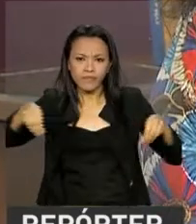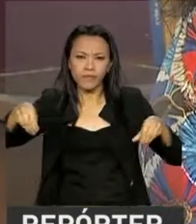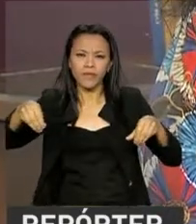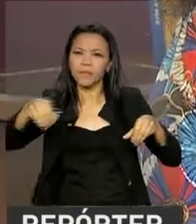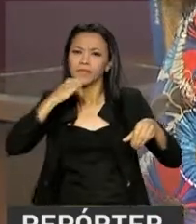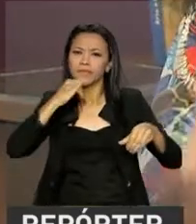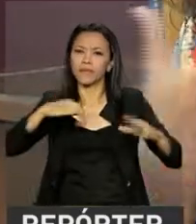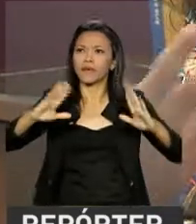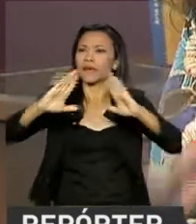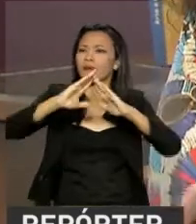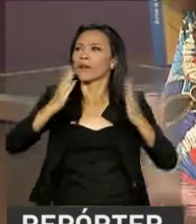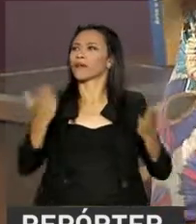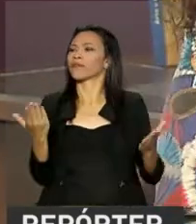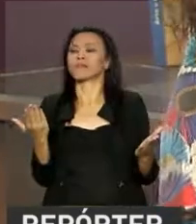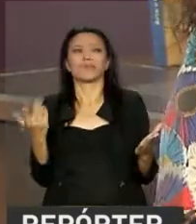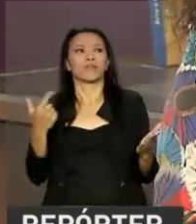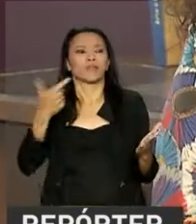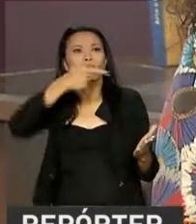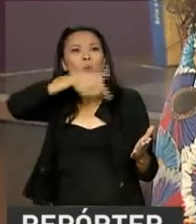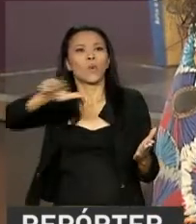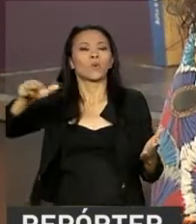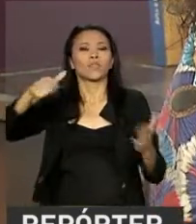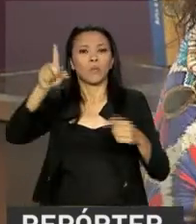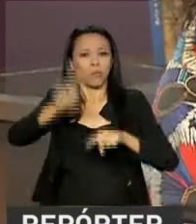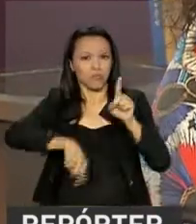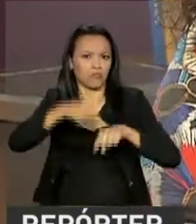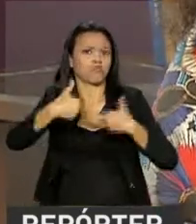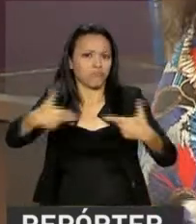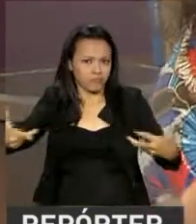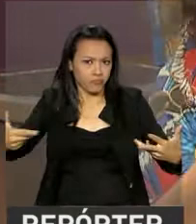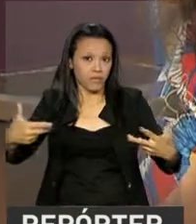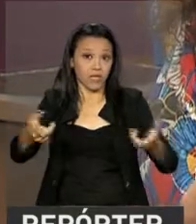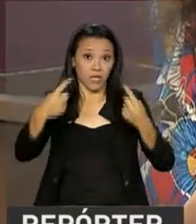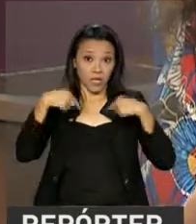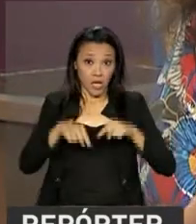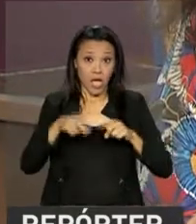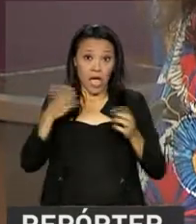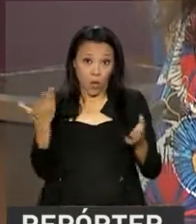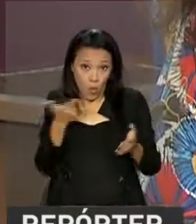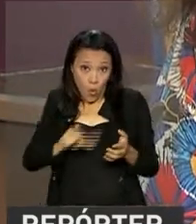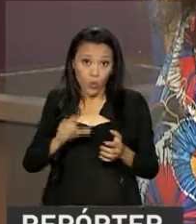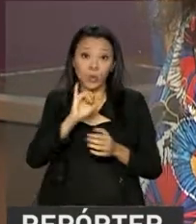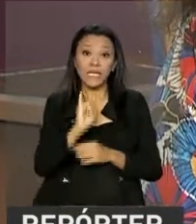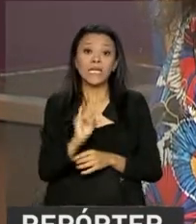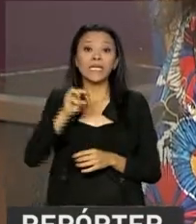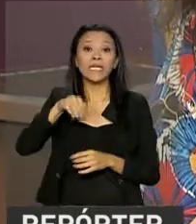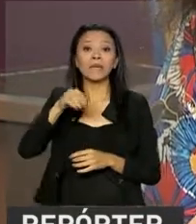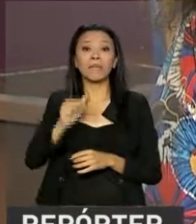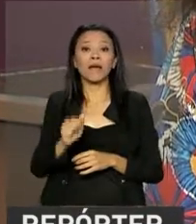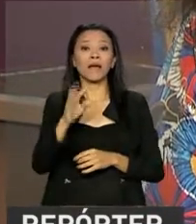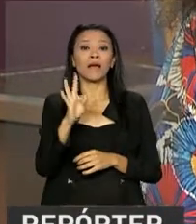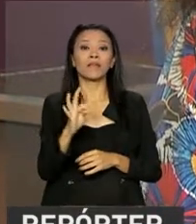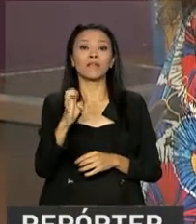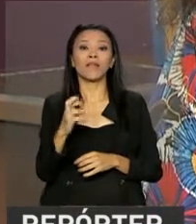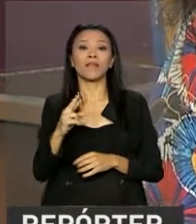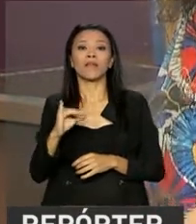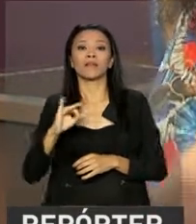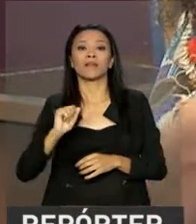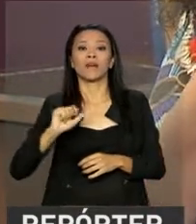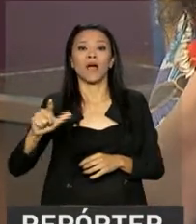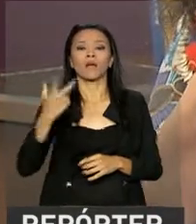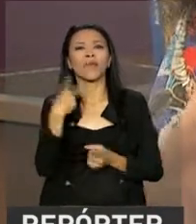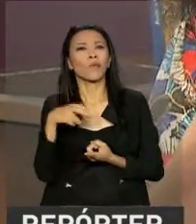é o património é tombado sul as coisas o patrimônio imaterial ou intangível na verdade ele está